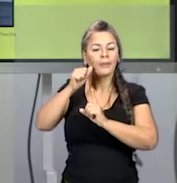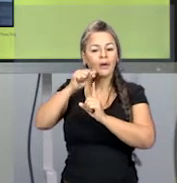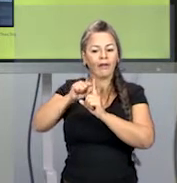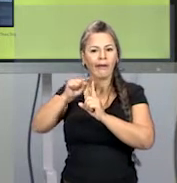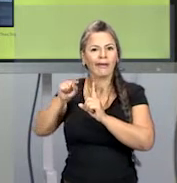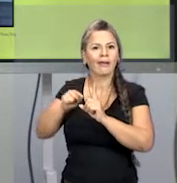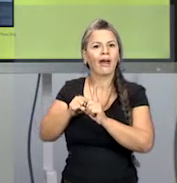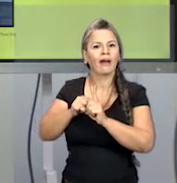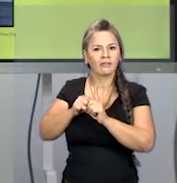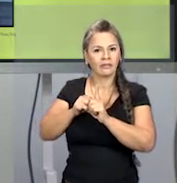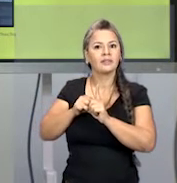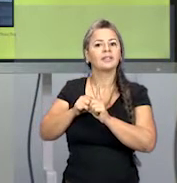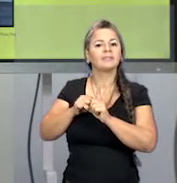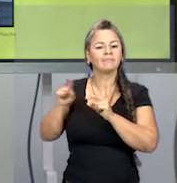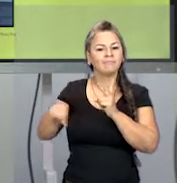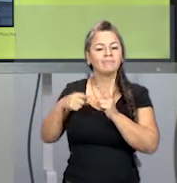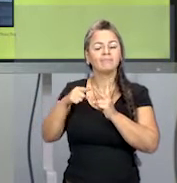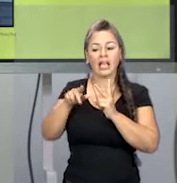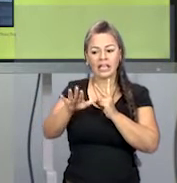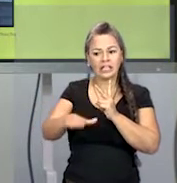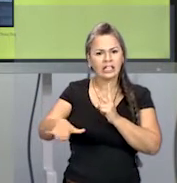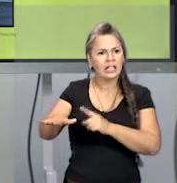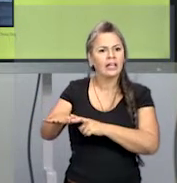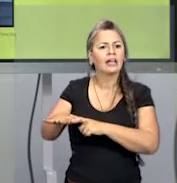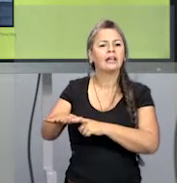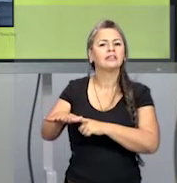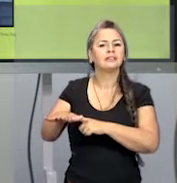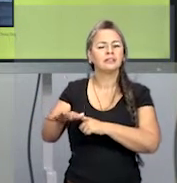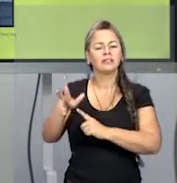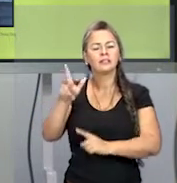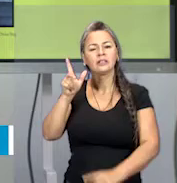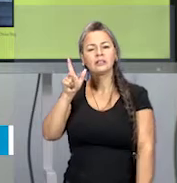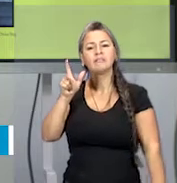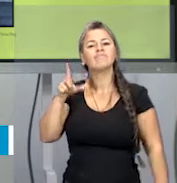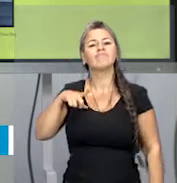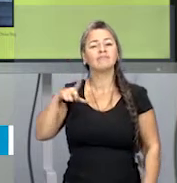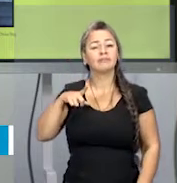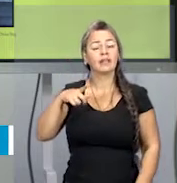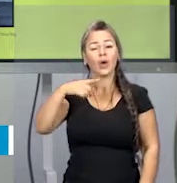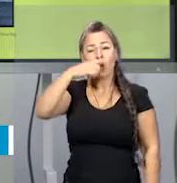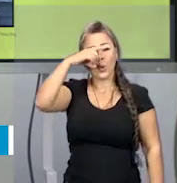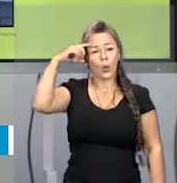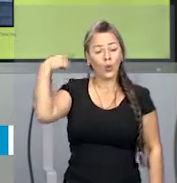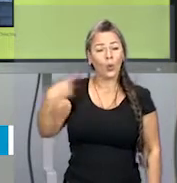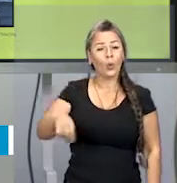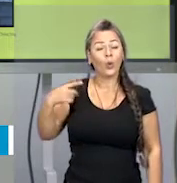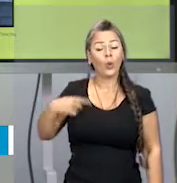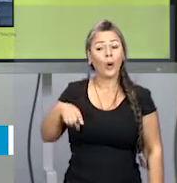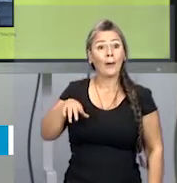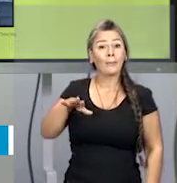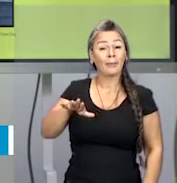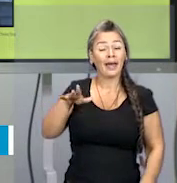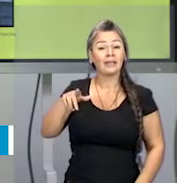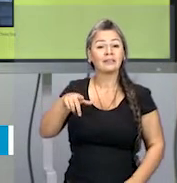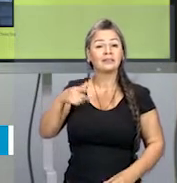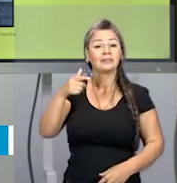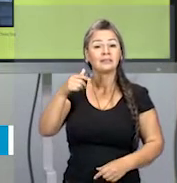exaustivas jornadas de trabalho, muitas crianças adormeciam e eram mortas pelas